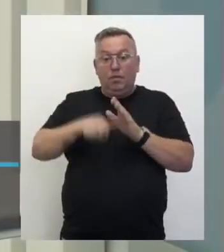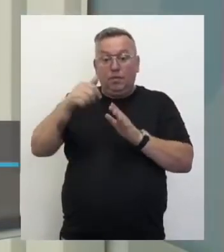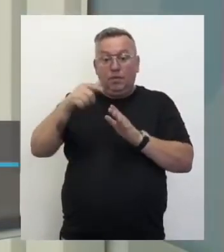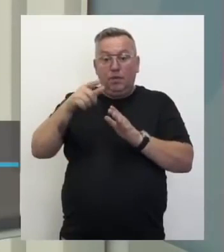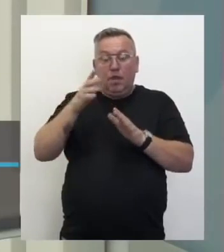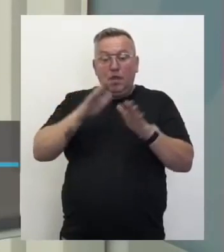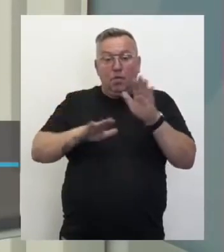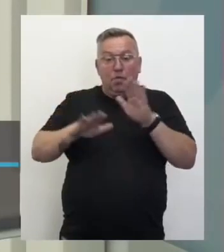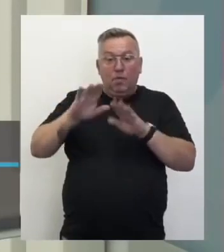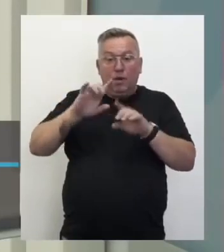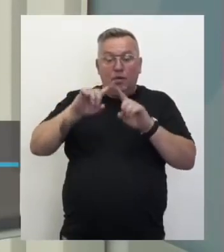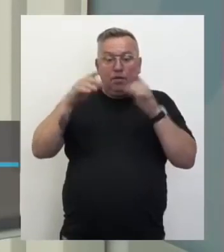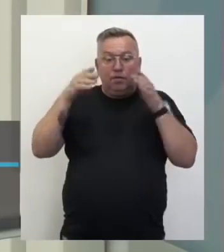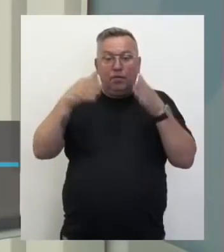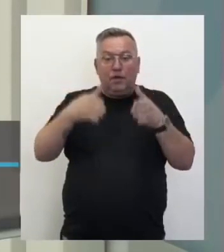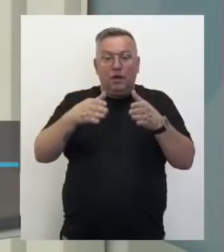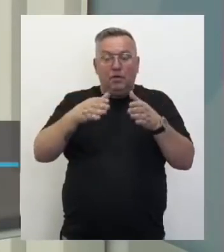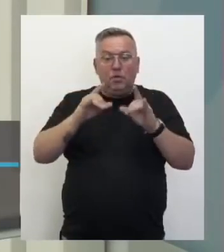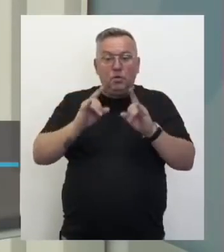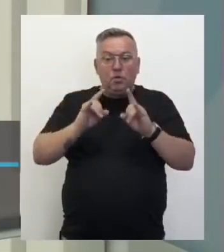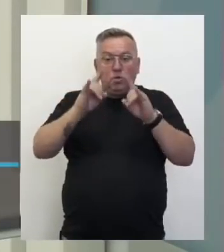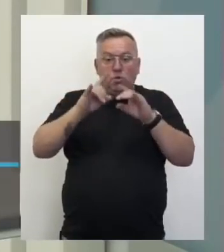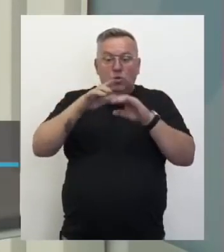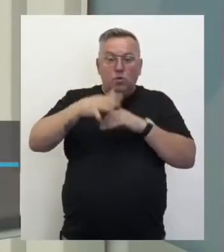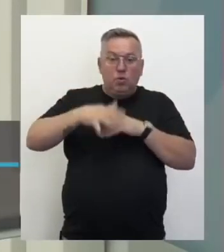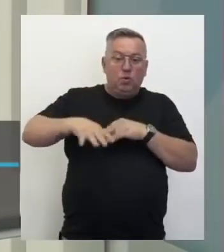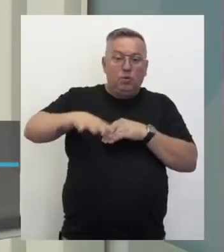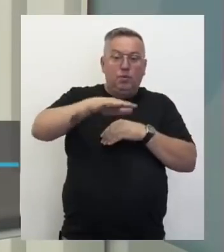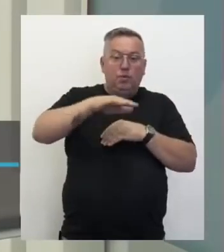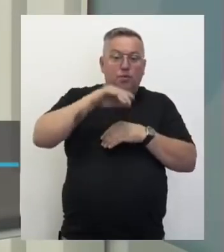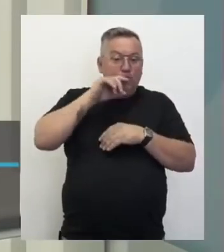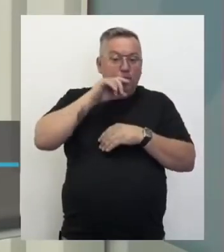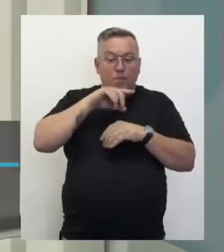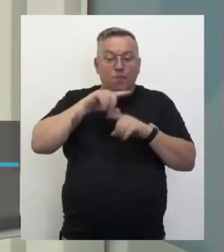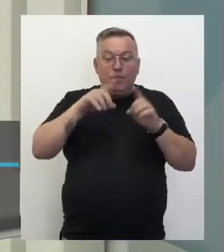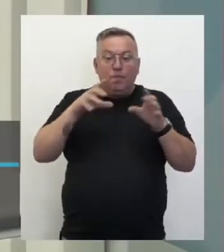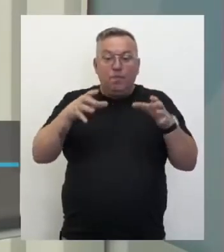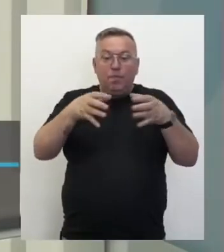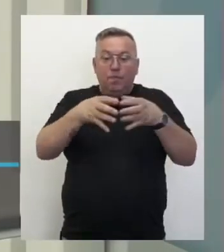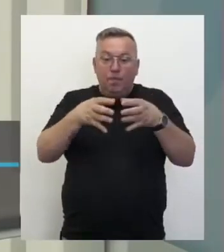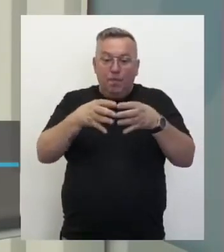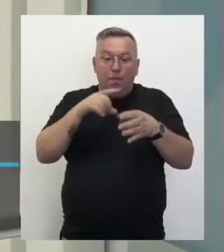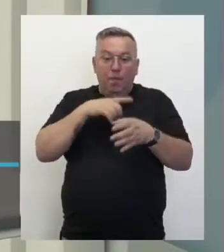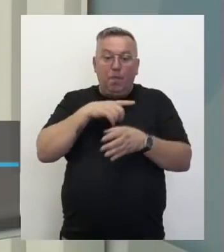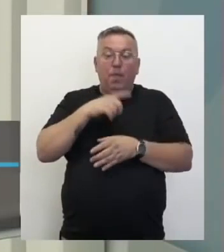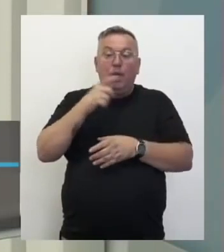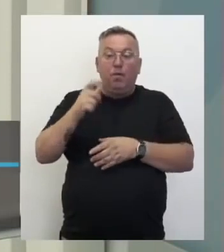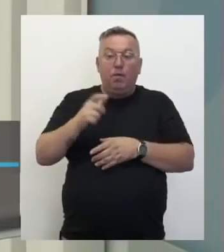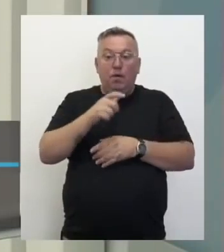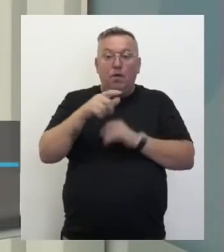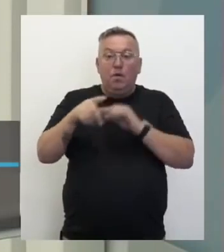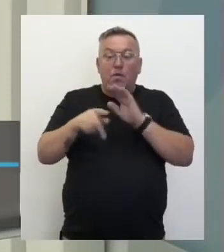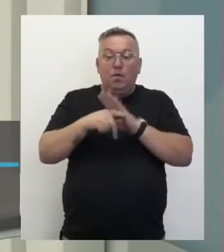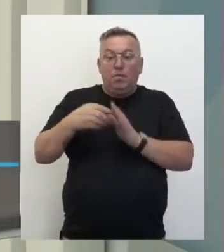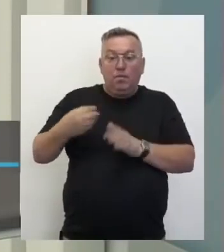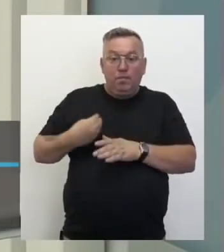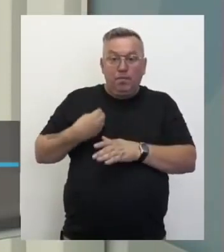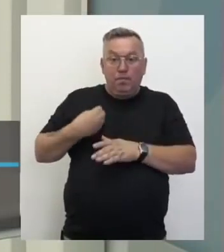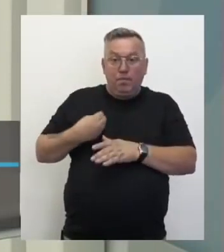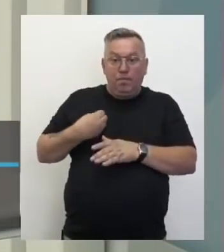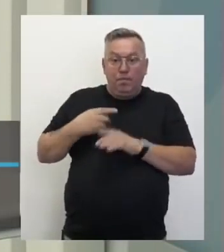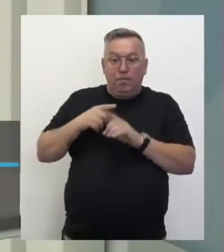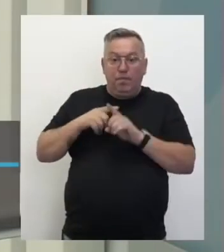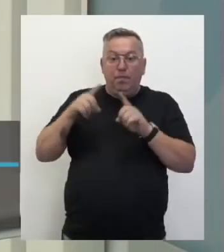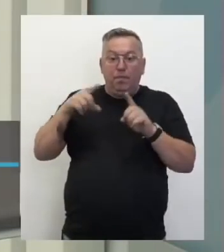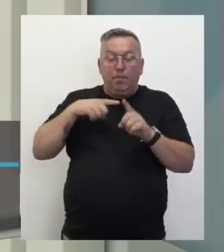está um pouco mais concentrado os edifícios, né? Mais aglomerado, a gente tem aí uma presença maior,